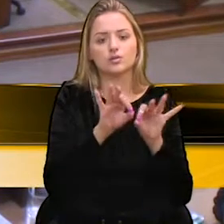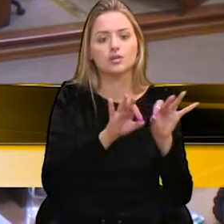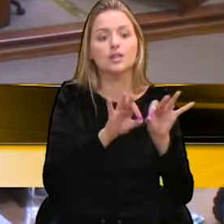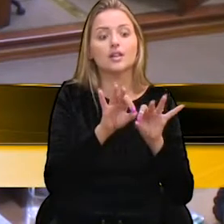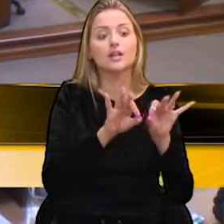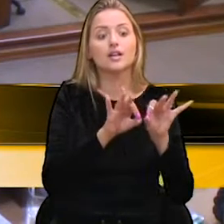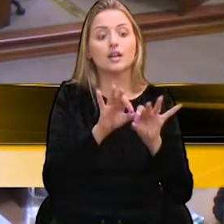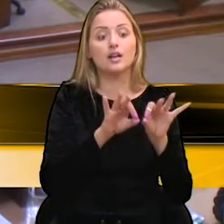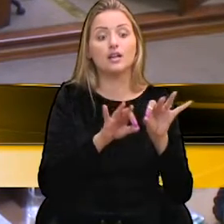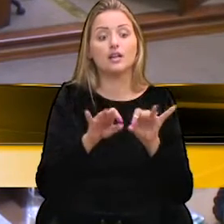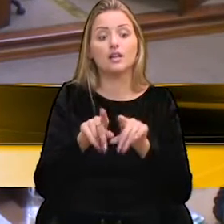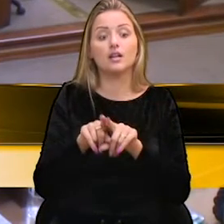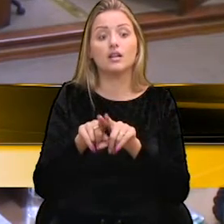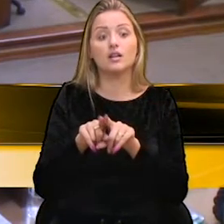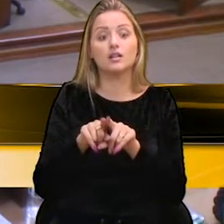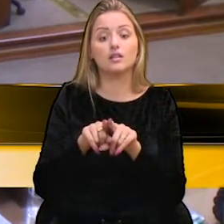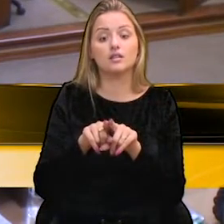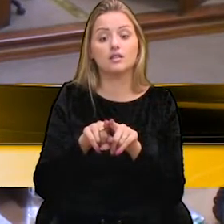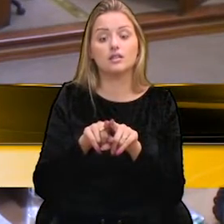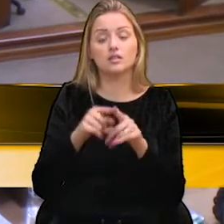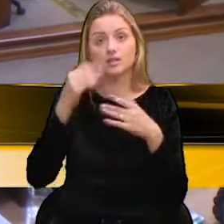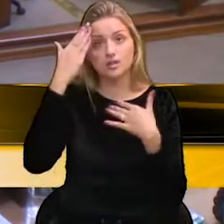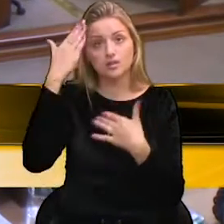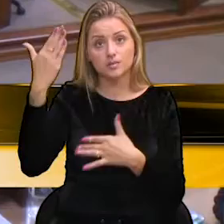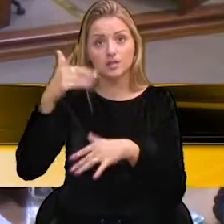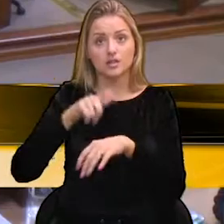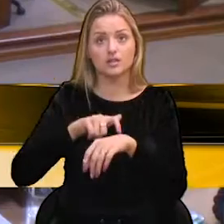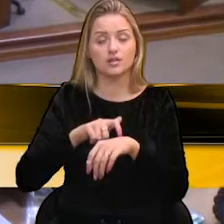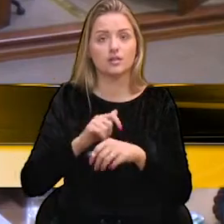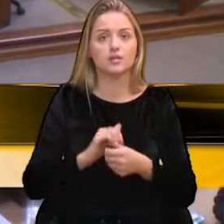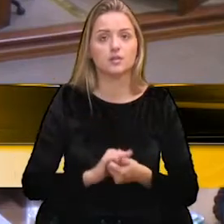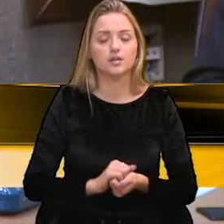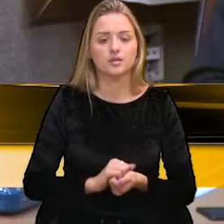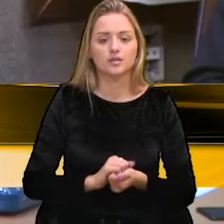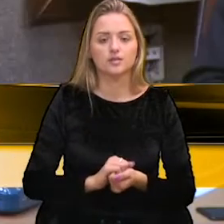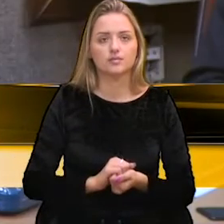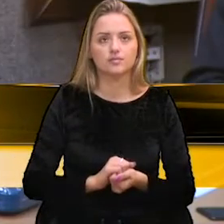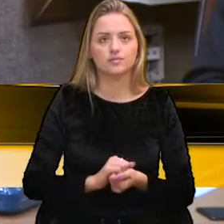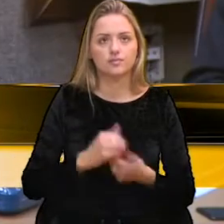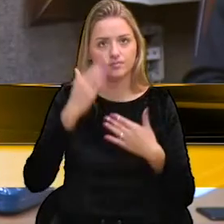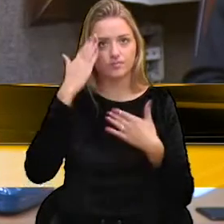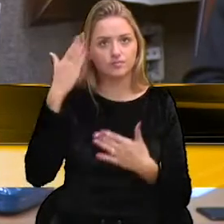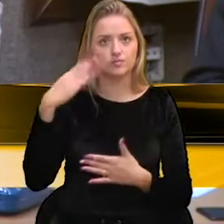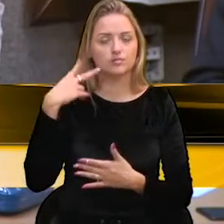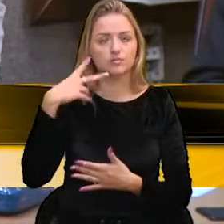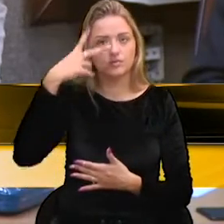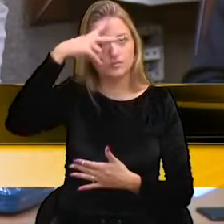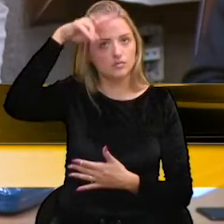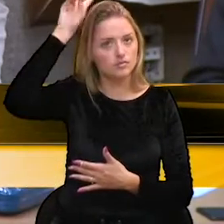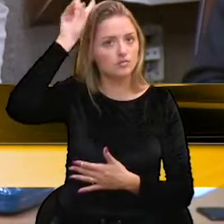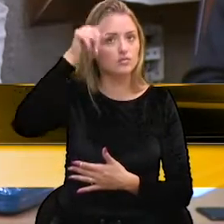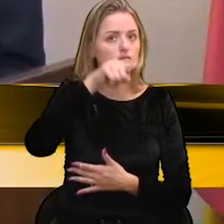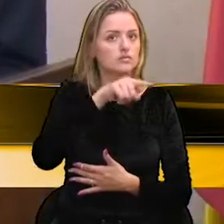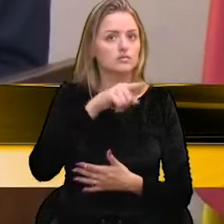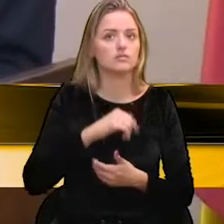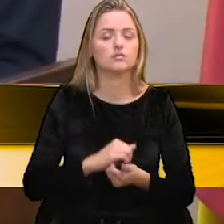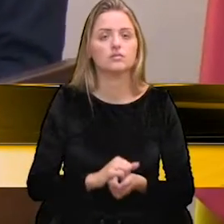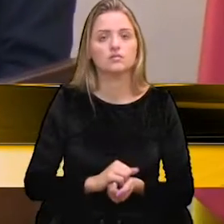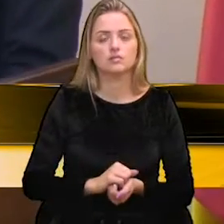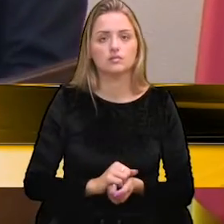organizar esse evento aí. Tá bom? Muito obrigado pela parte aí, vereador. Muito obrigado, vereador Edson da Rosa.